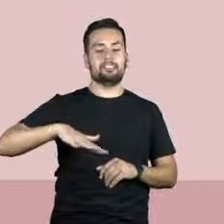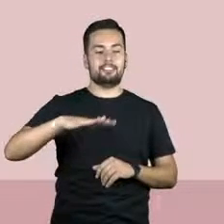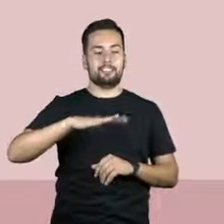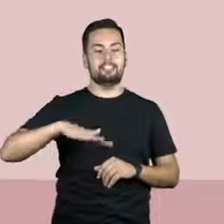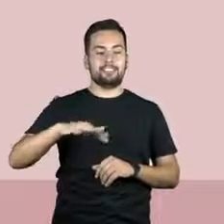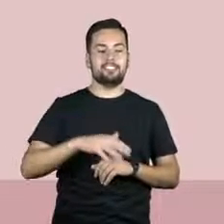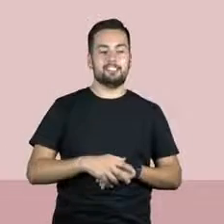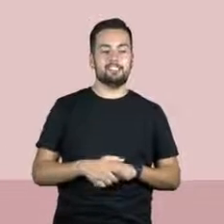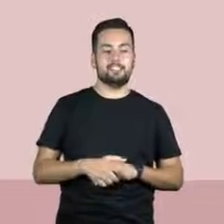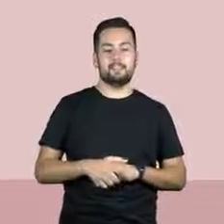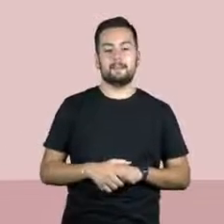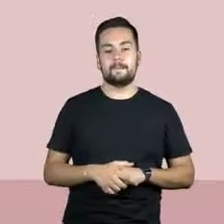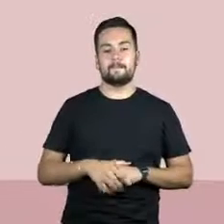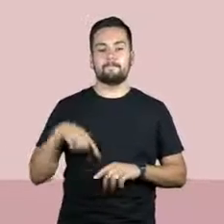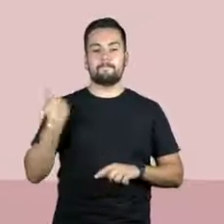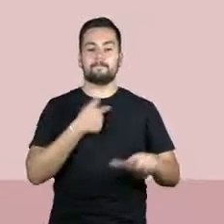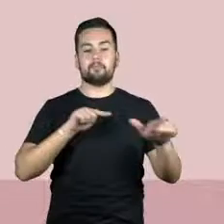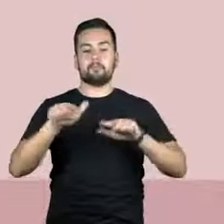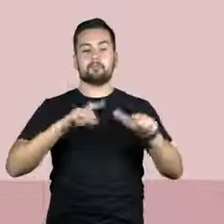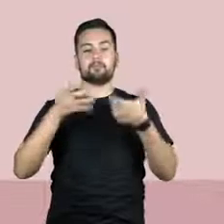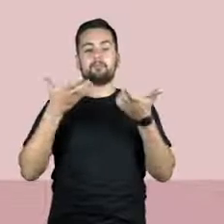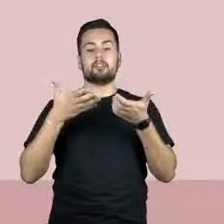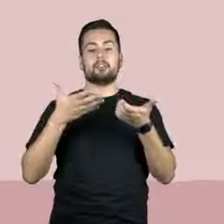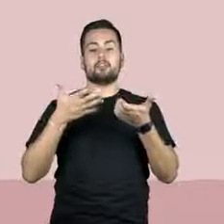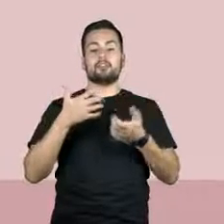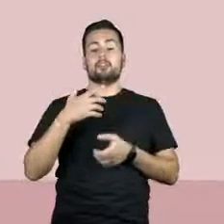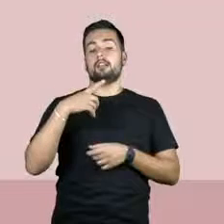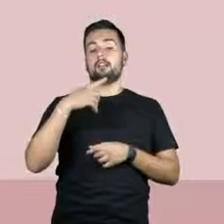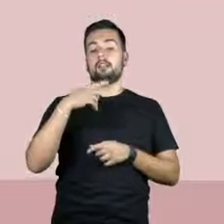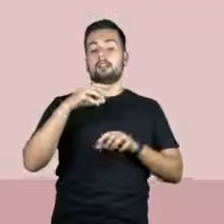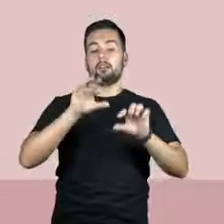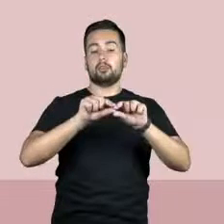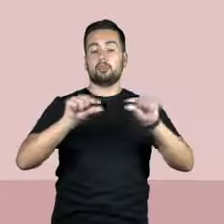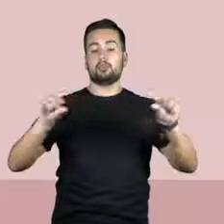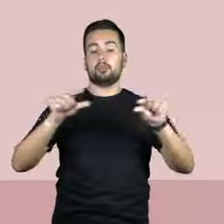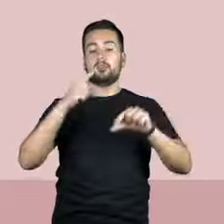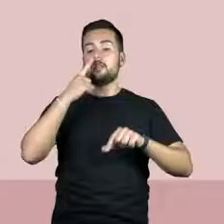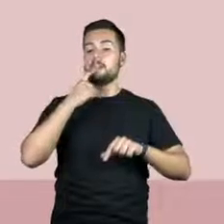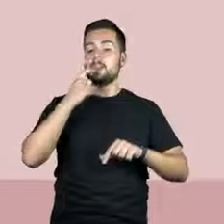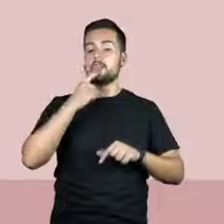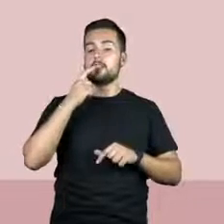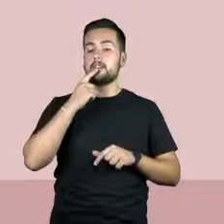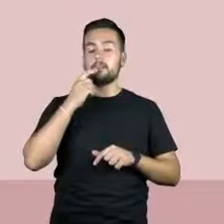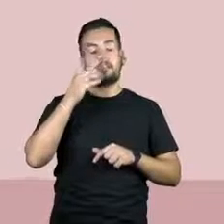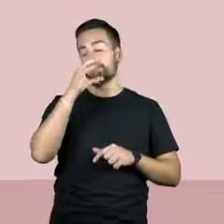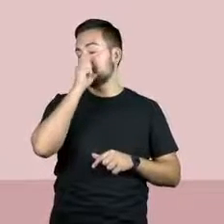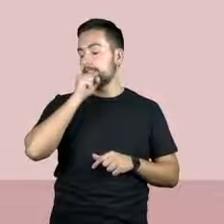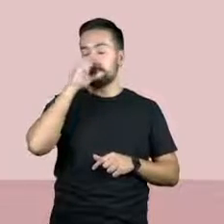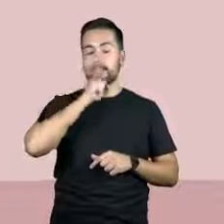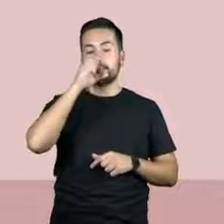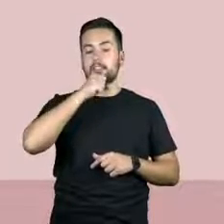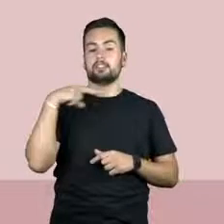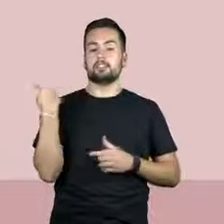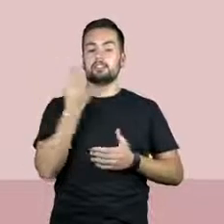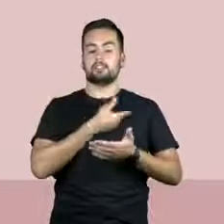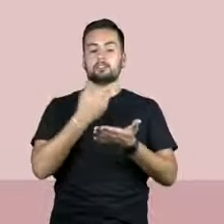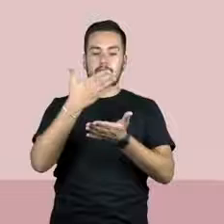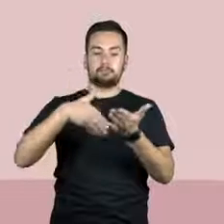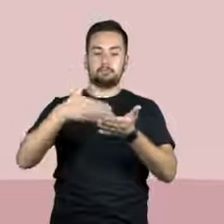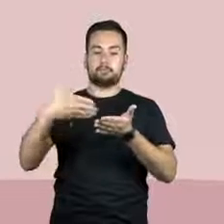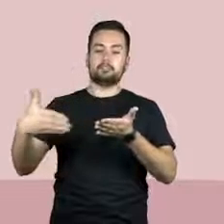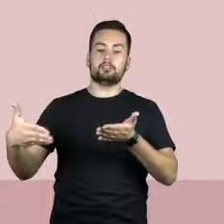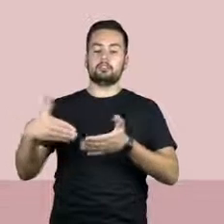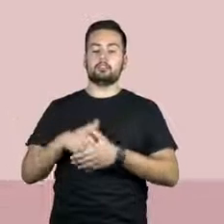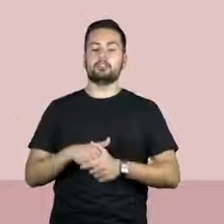gente vai trabalhar, e que essa superfície em laranja, a gente vai fatiar ela em fatias que vão ter ali 1 metro de